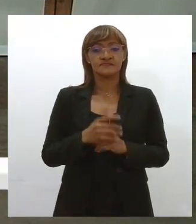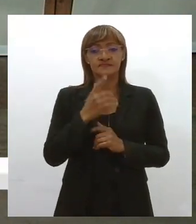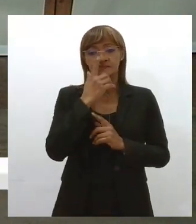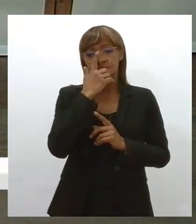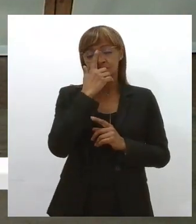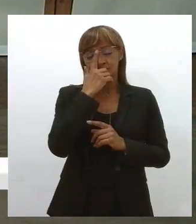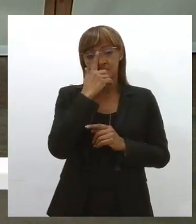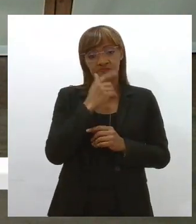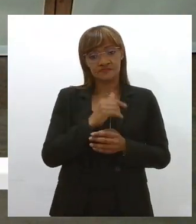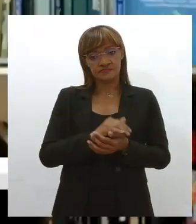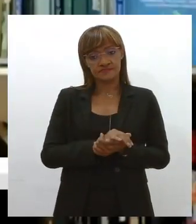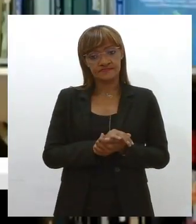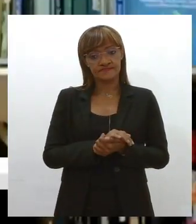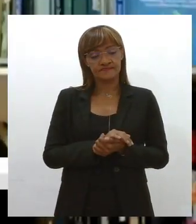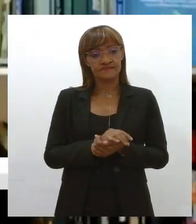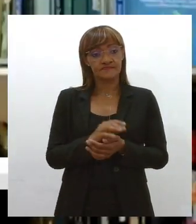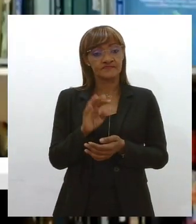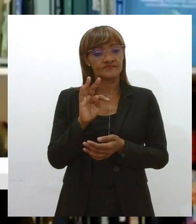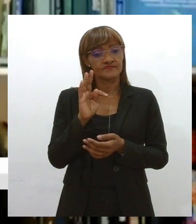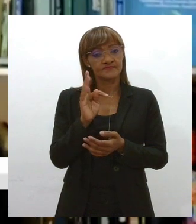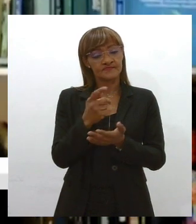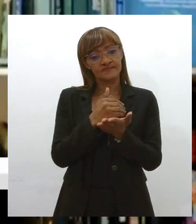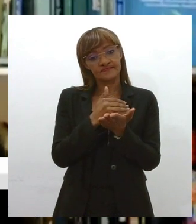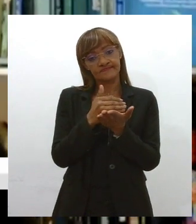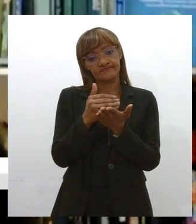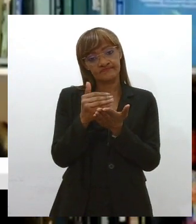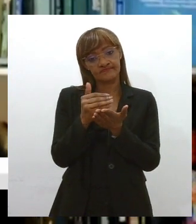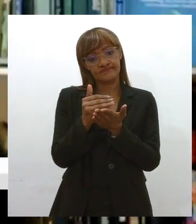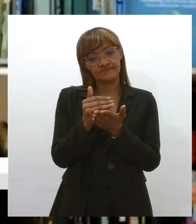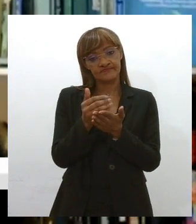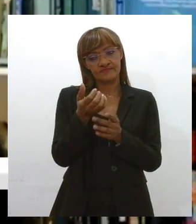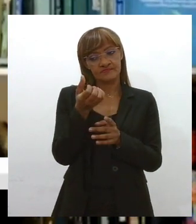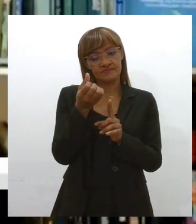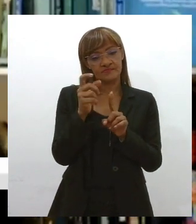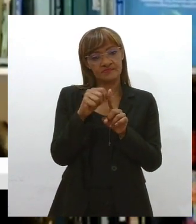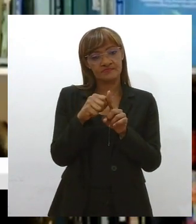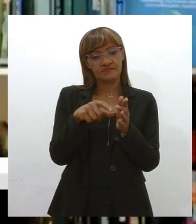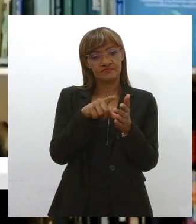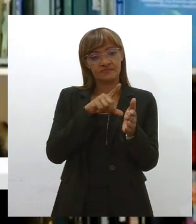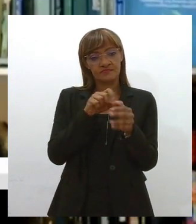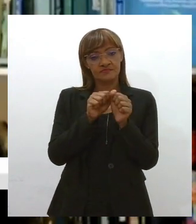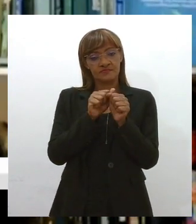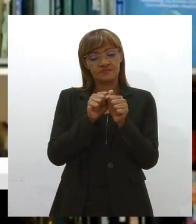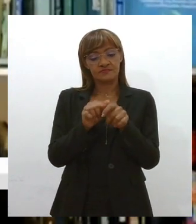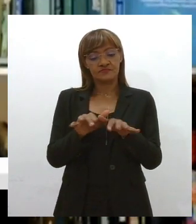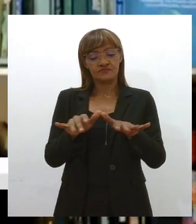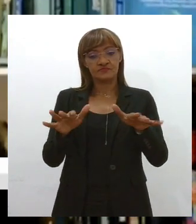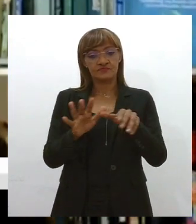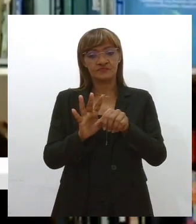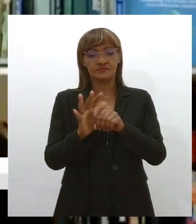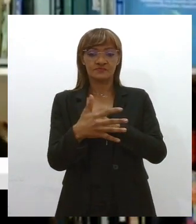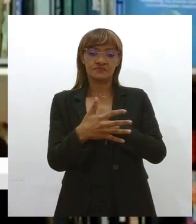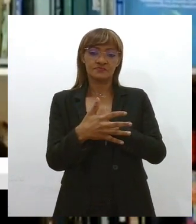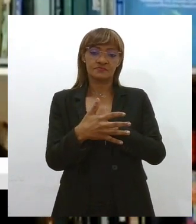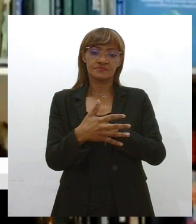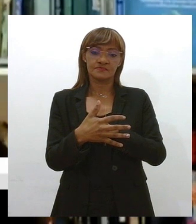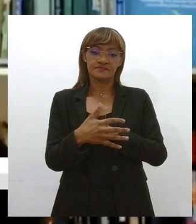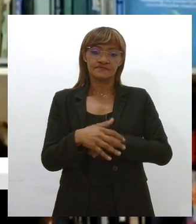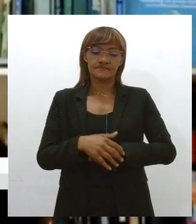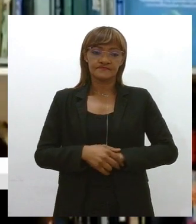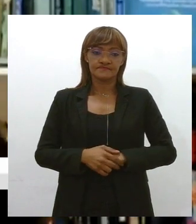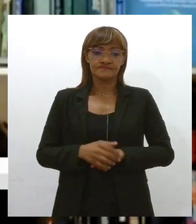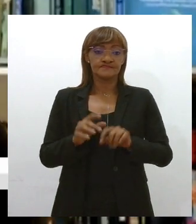Todo começou cerca de 6 meses antes da pandemia começar, né? Mas toda a minha